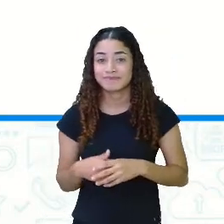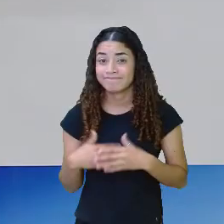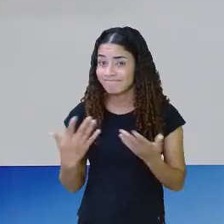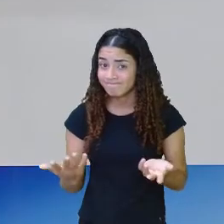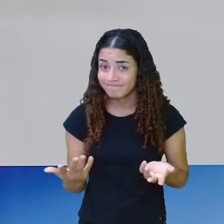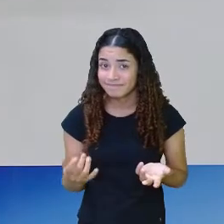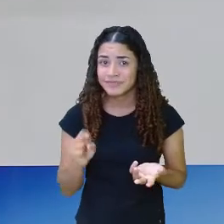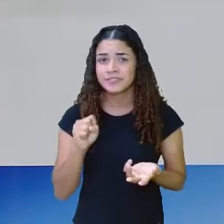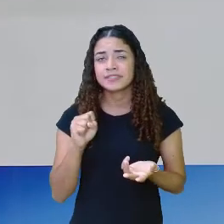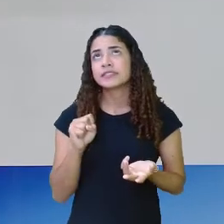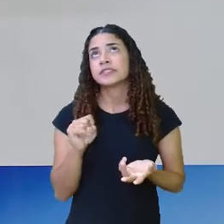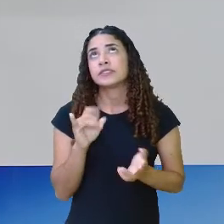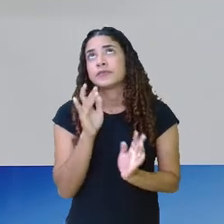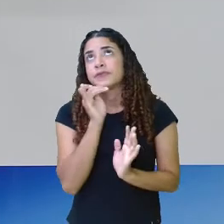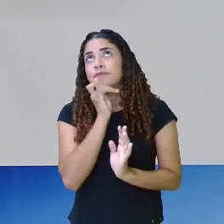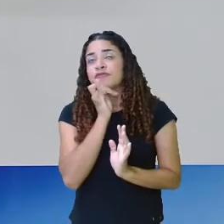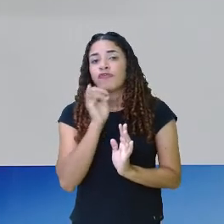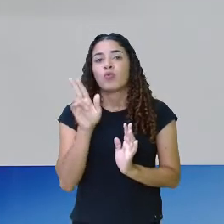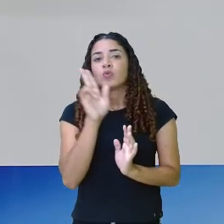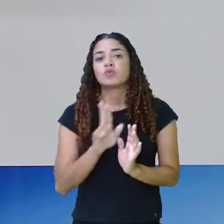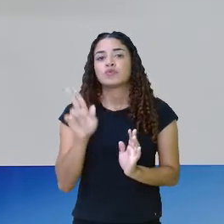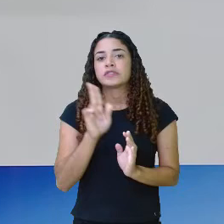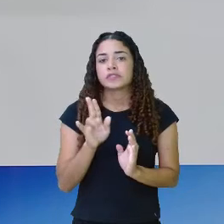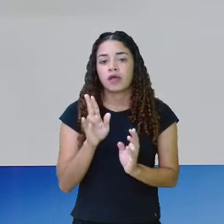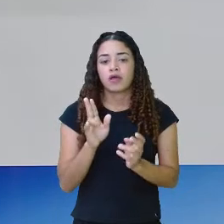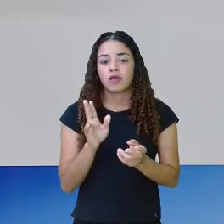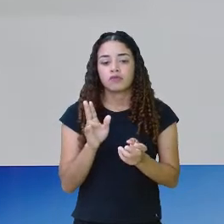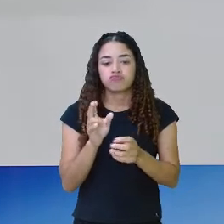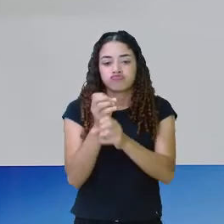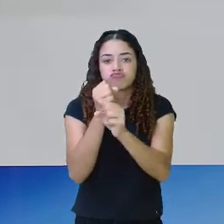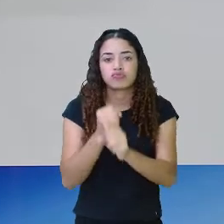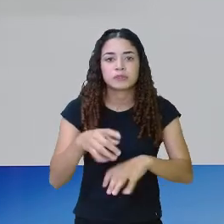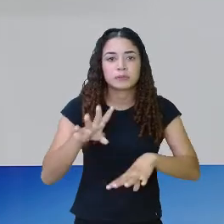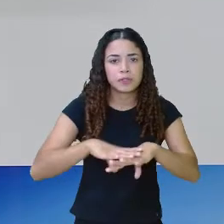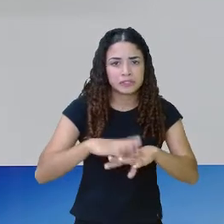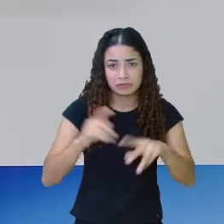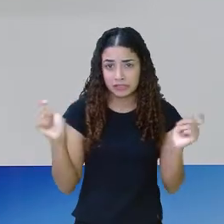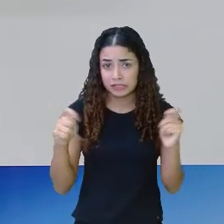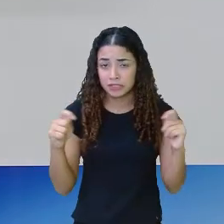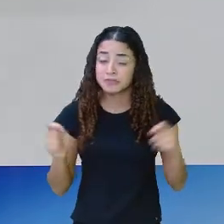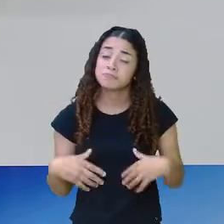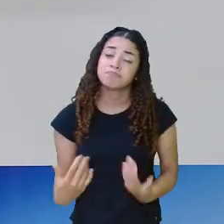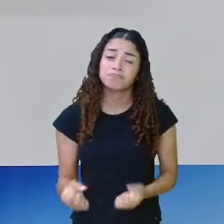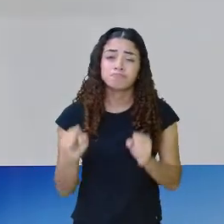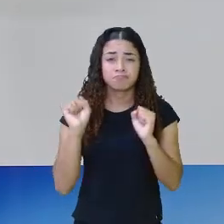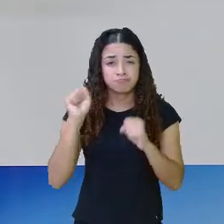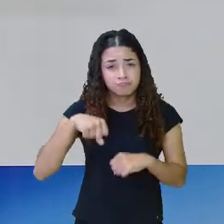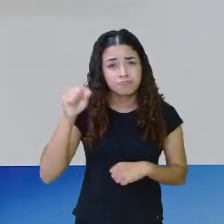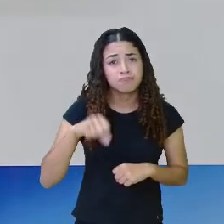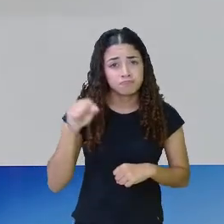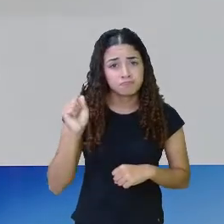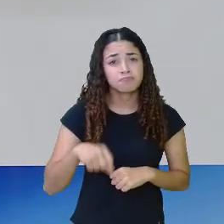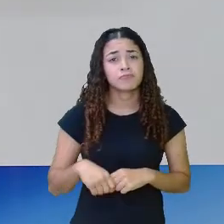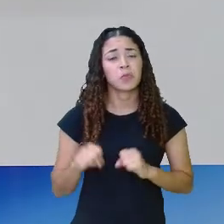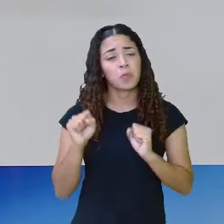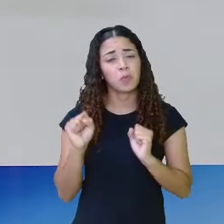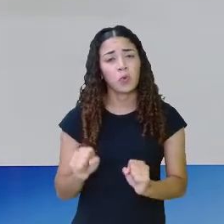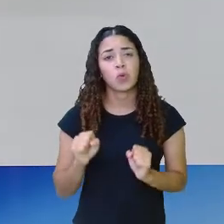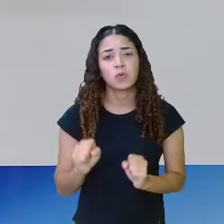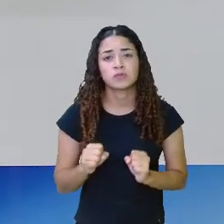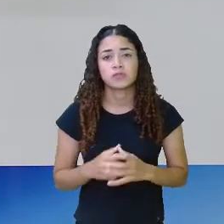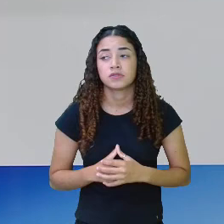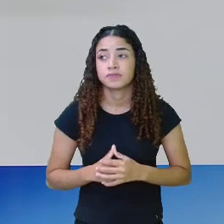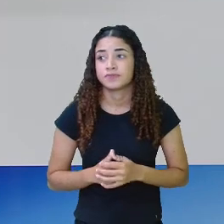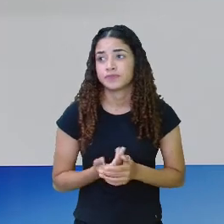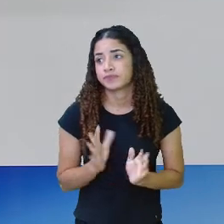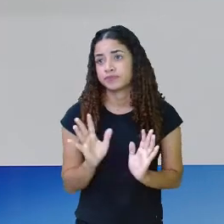gente fosse utilizar as operações matemáticas, poderia? Poderia sim. Aqui não é uma...